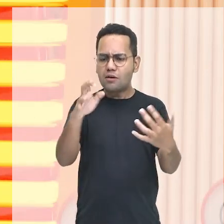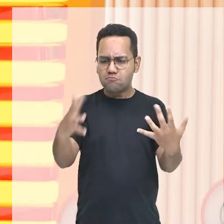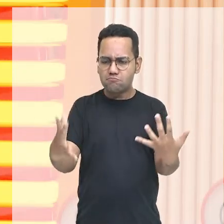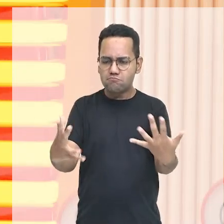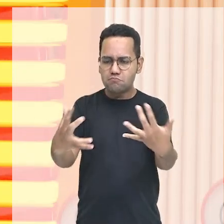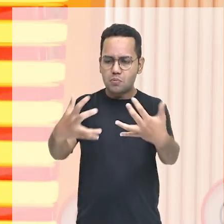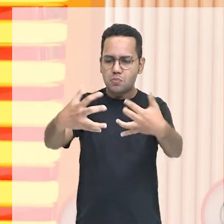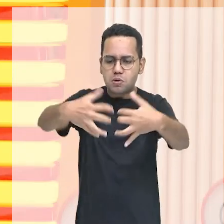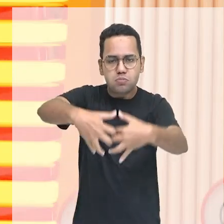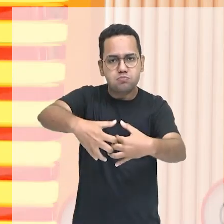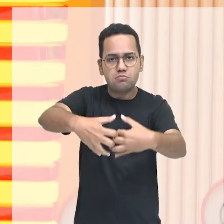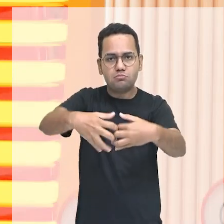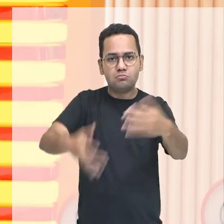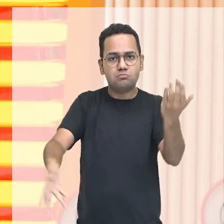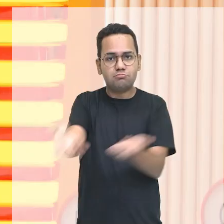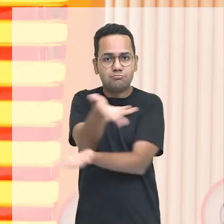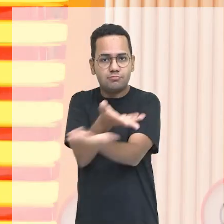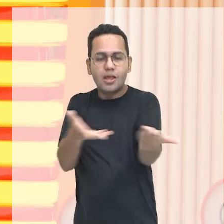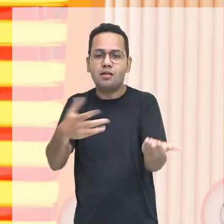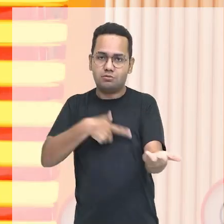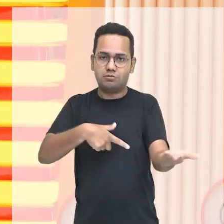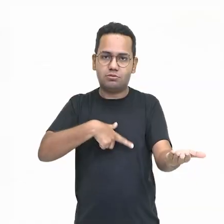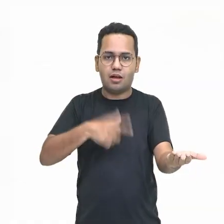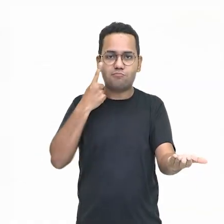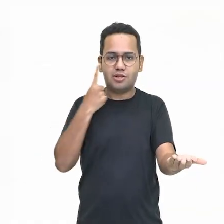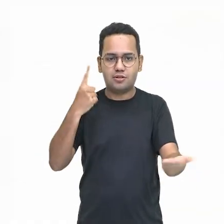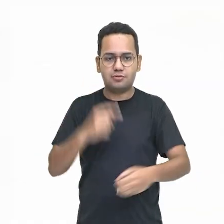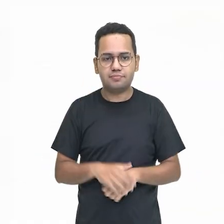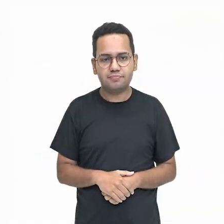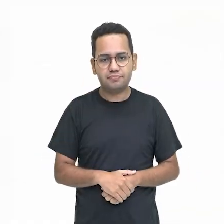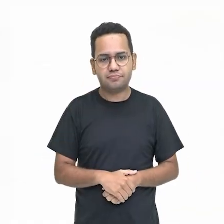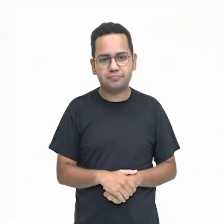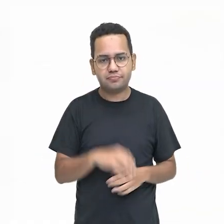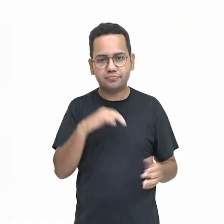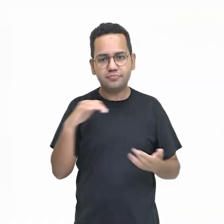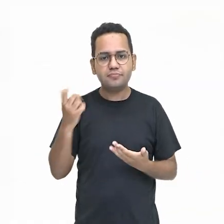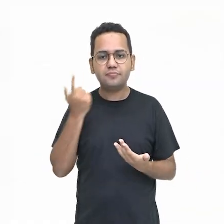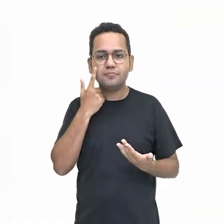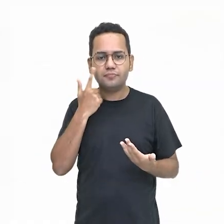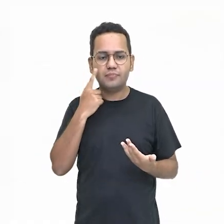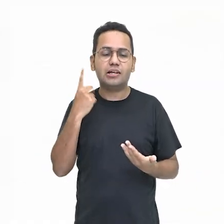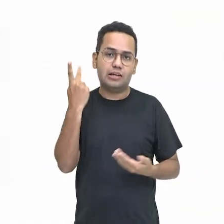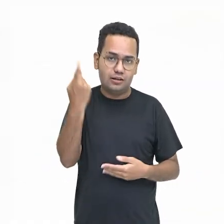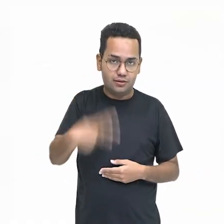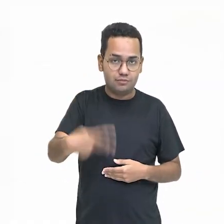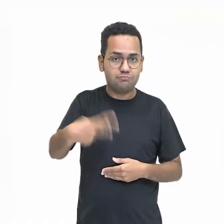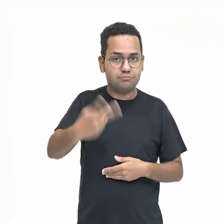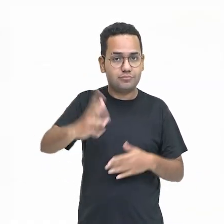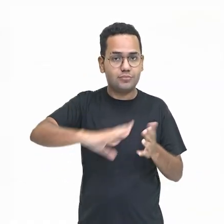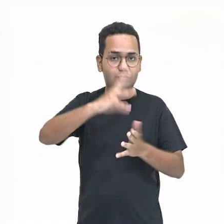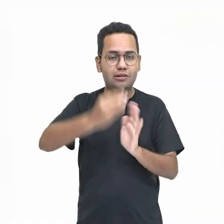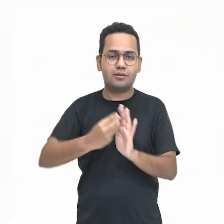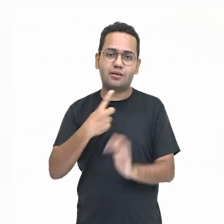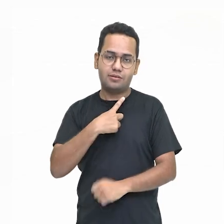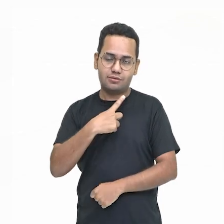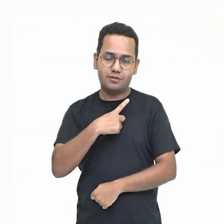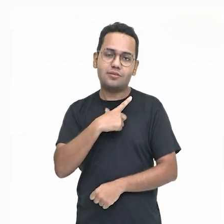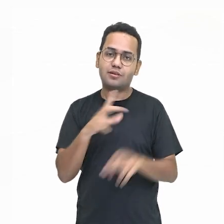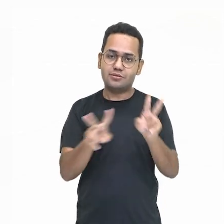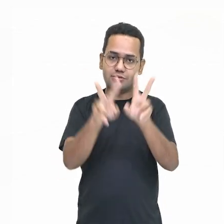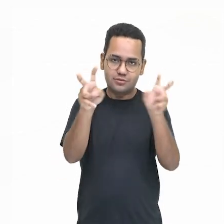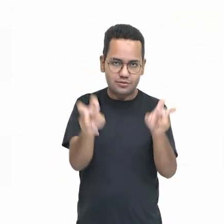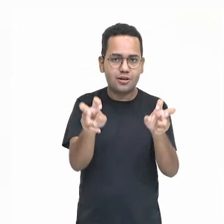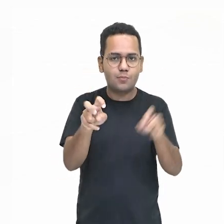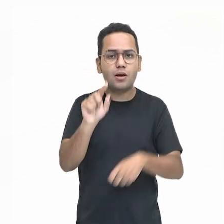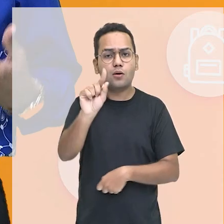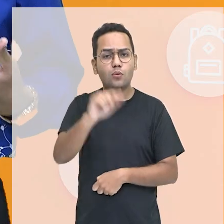trazem para nós um diálogo interreligioso que acontece aqui na Amazônia, está muito presente entre